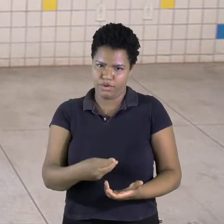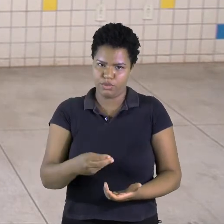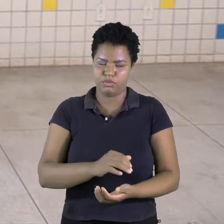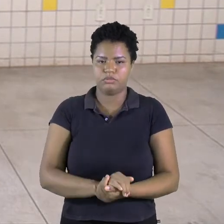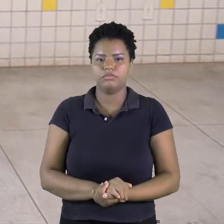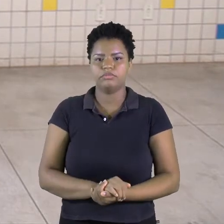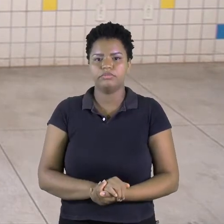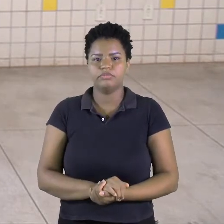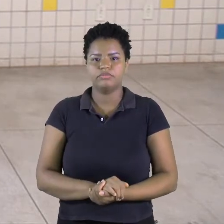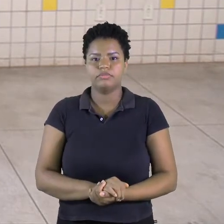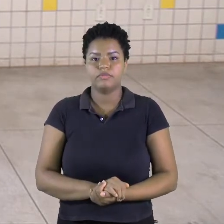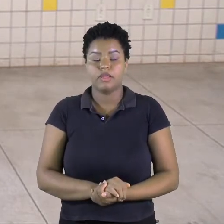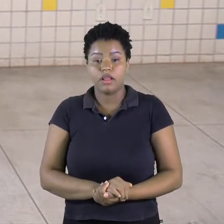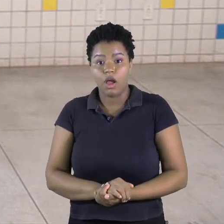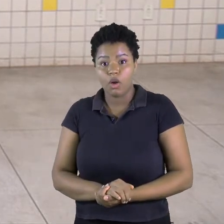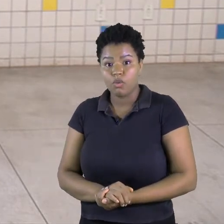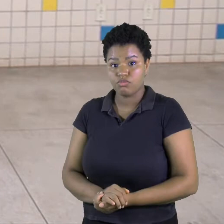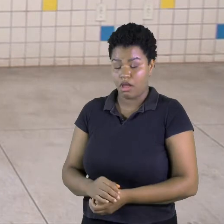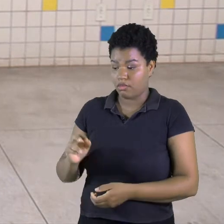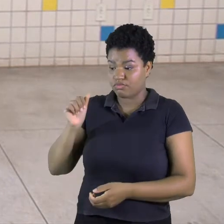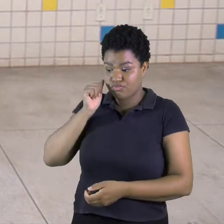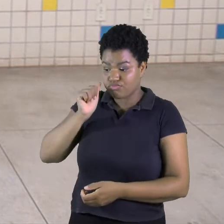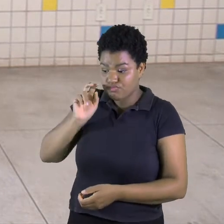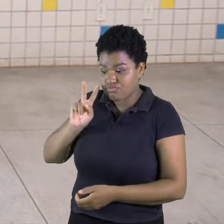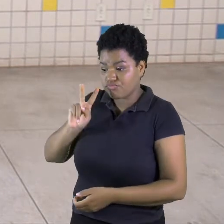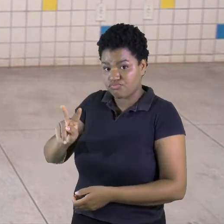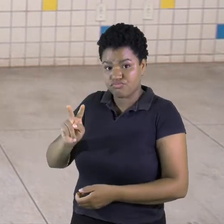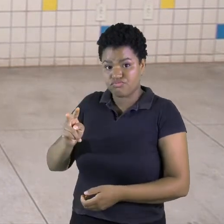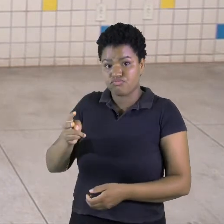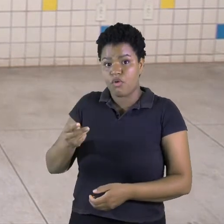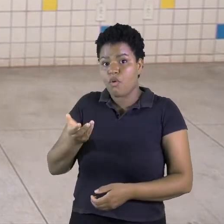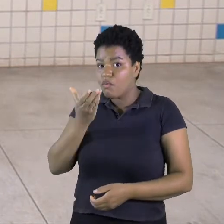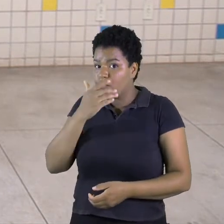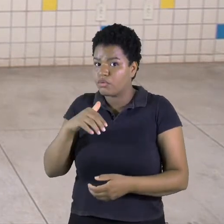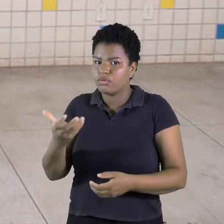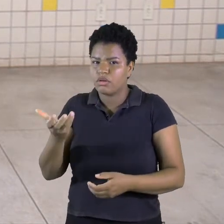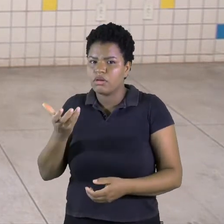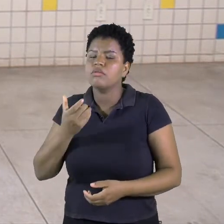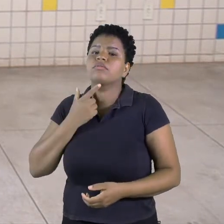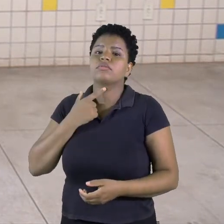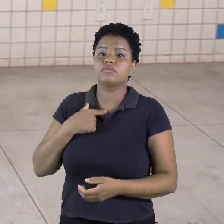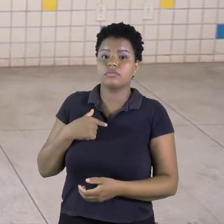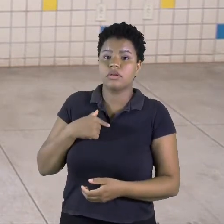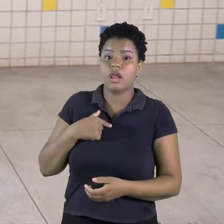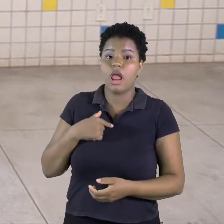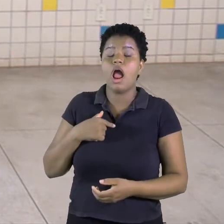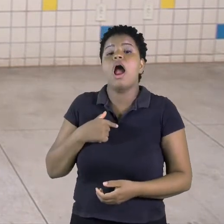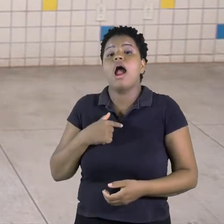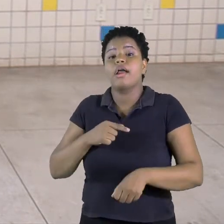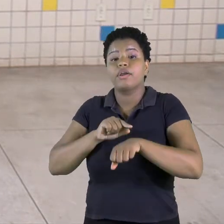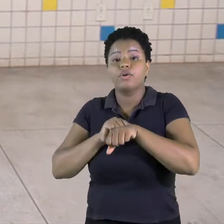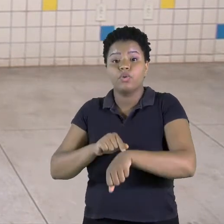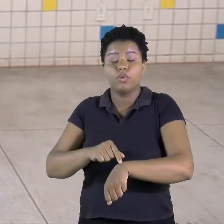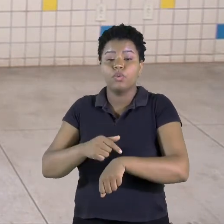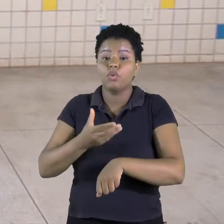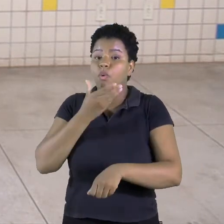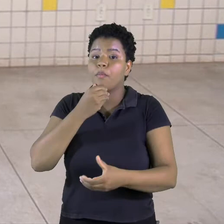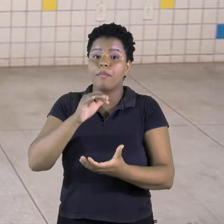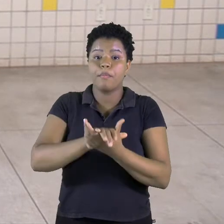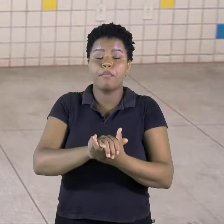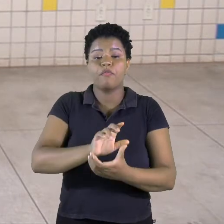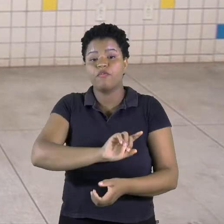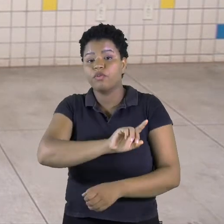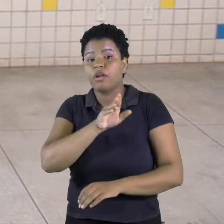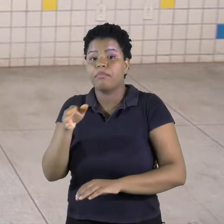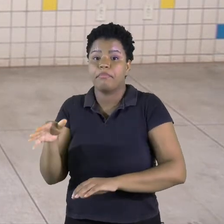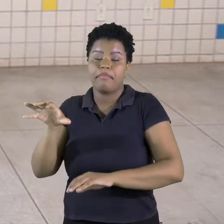dos frutos e que à noite, olha só, que horas que foi que o marido foi buscar? À noite, o marido foi até o jardim